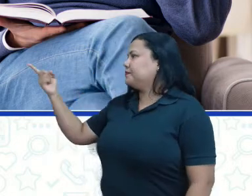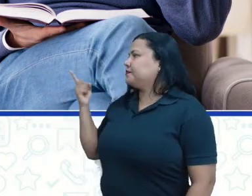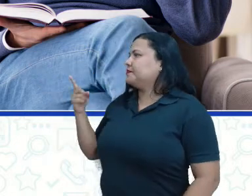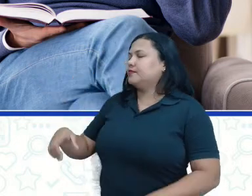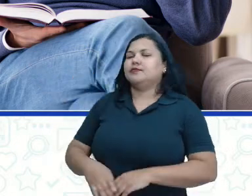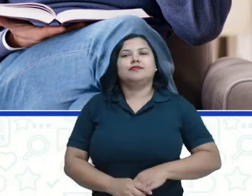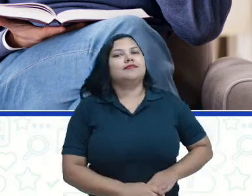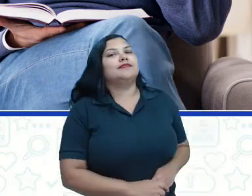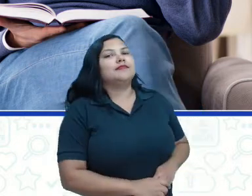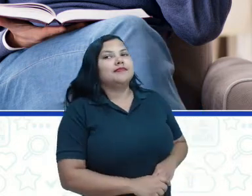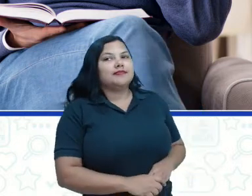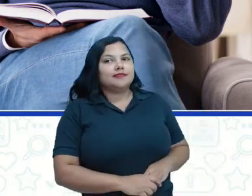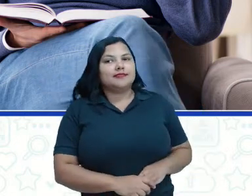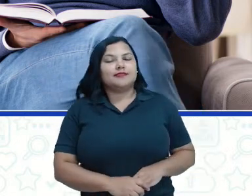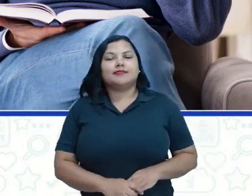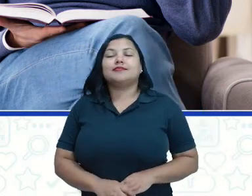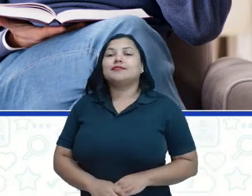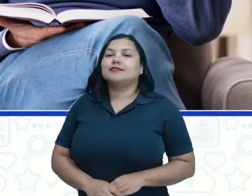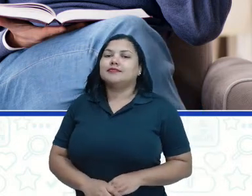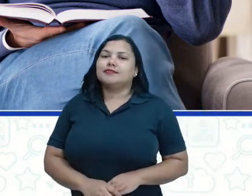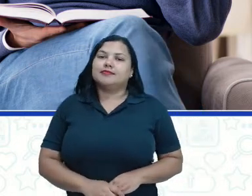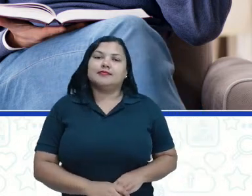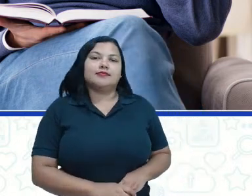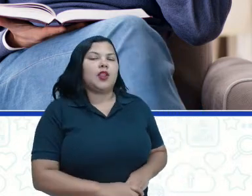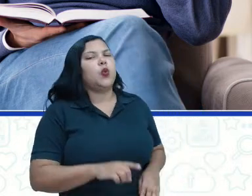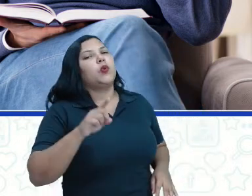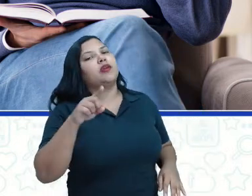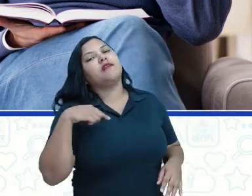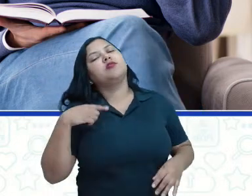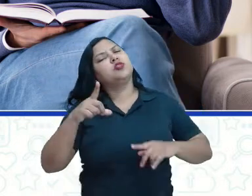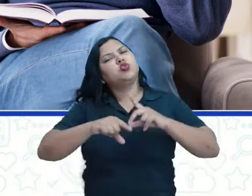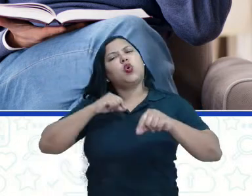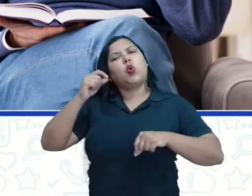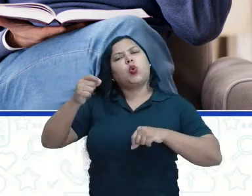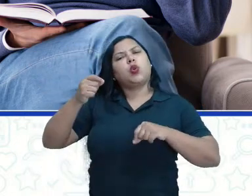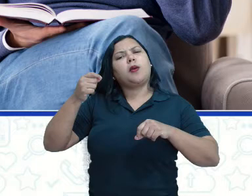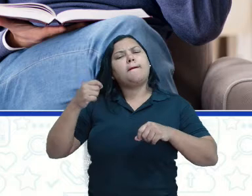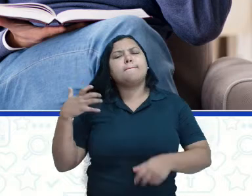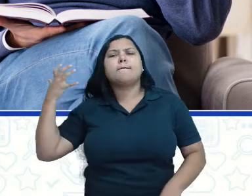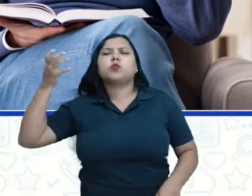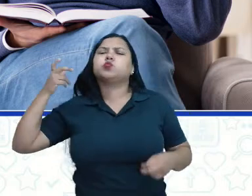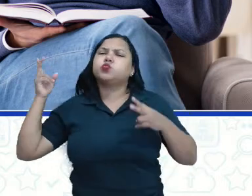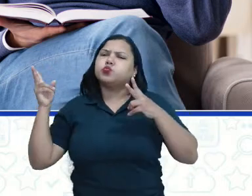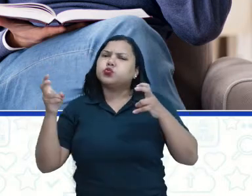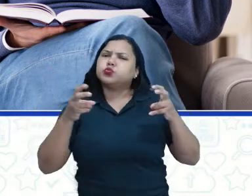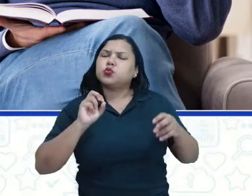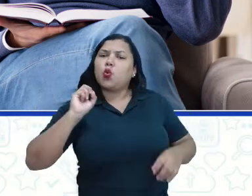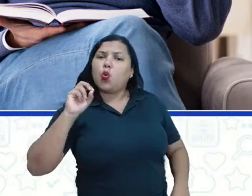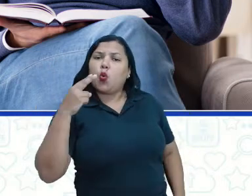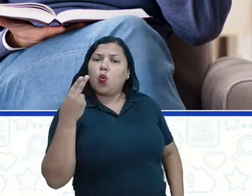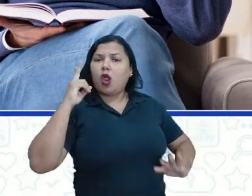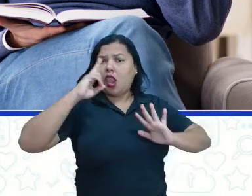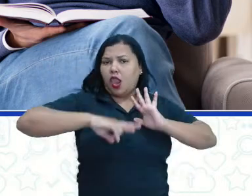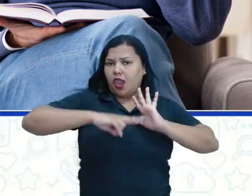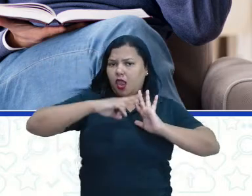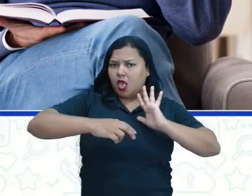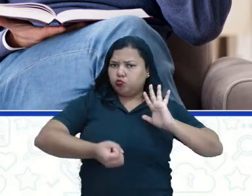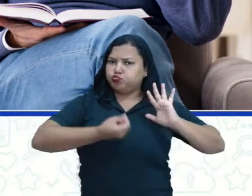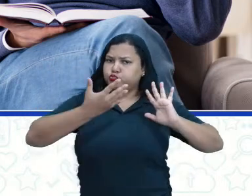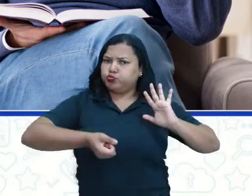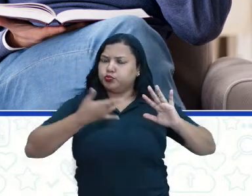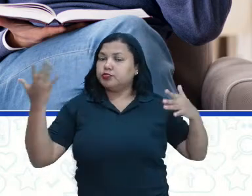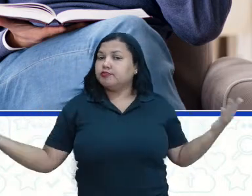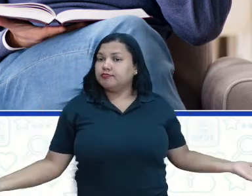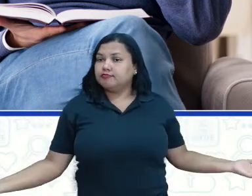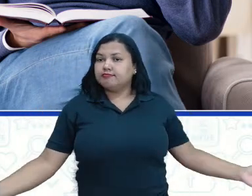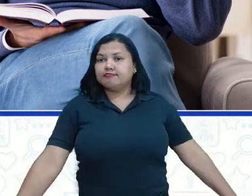music or reading poems? O que você prefere? Ouvir música ou ler poemas?